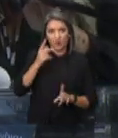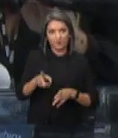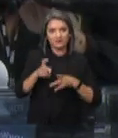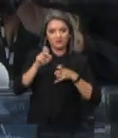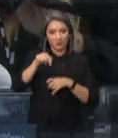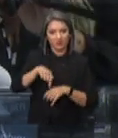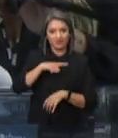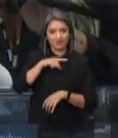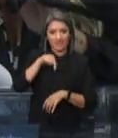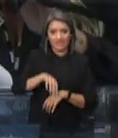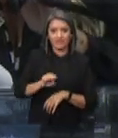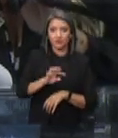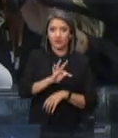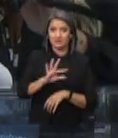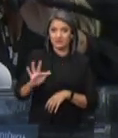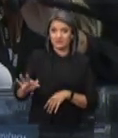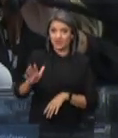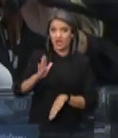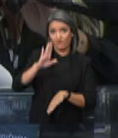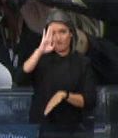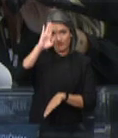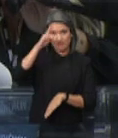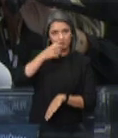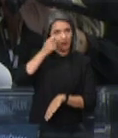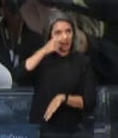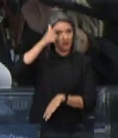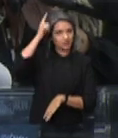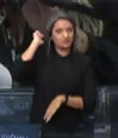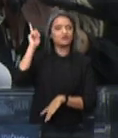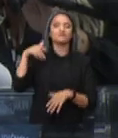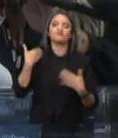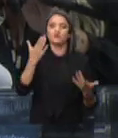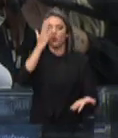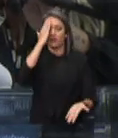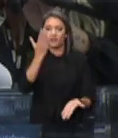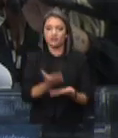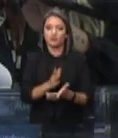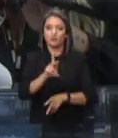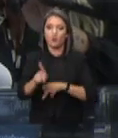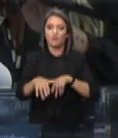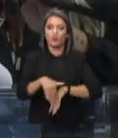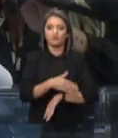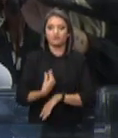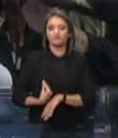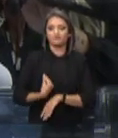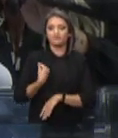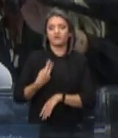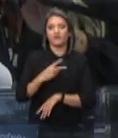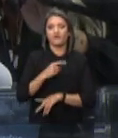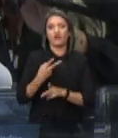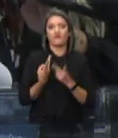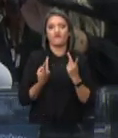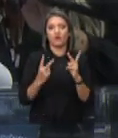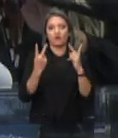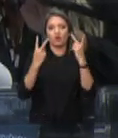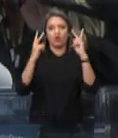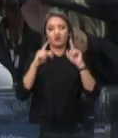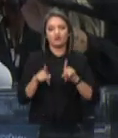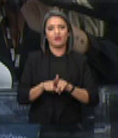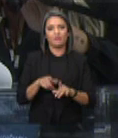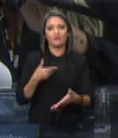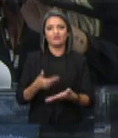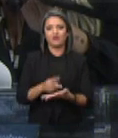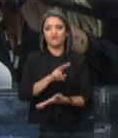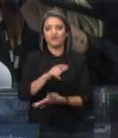esta corte especial por vossa excelência assim acreditamos que a população em situação de rua será vitoriosa e em breve